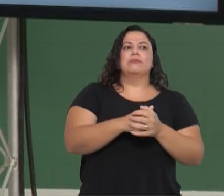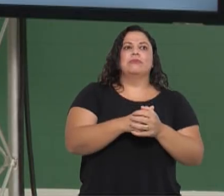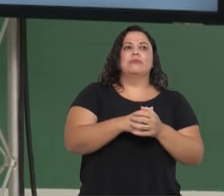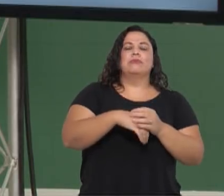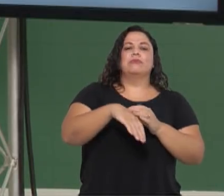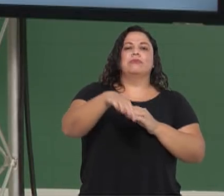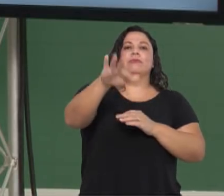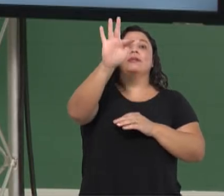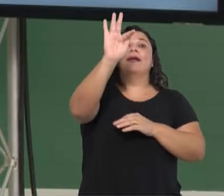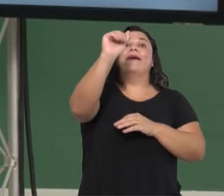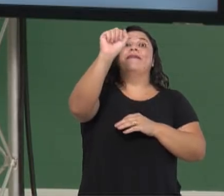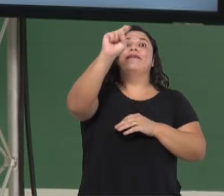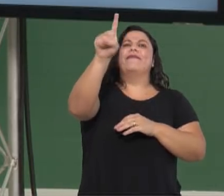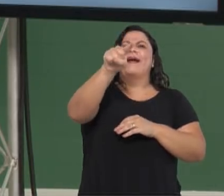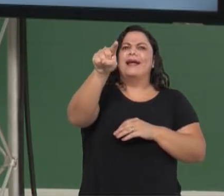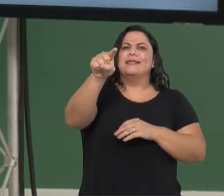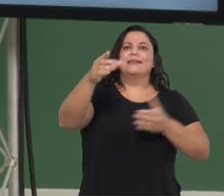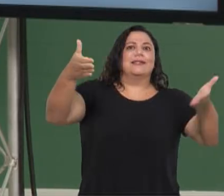Faz, agora.